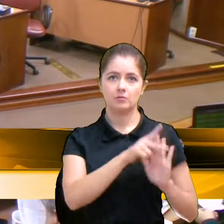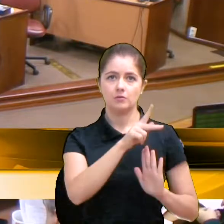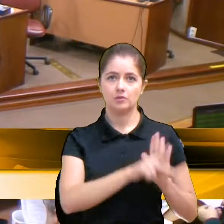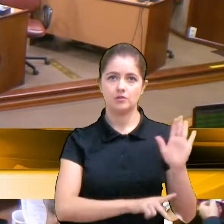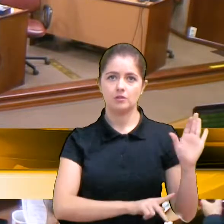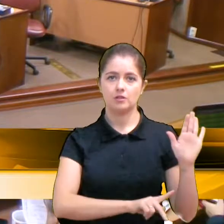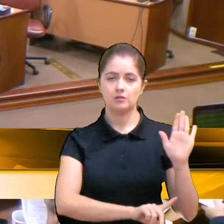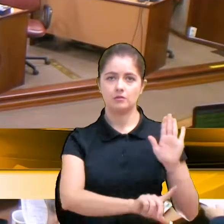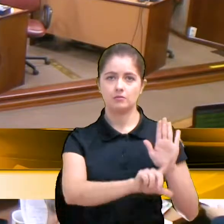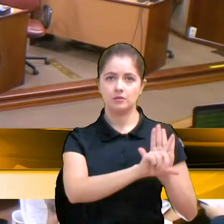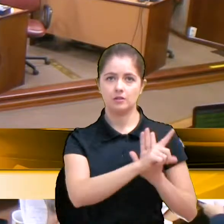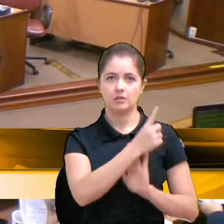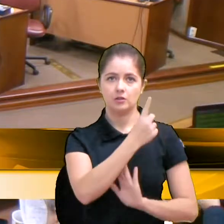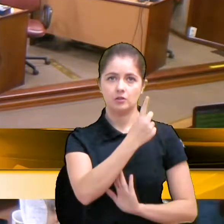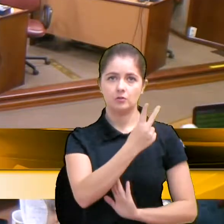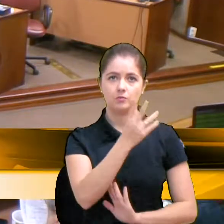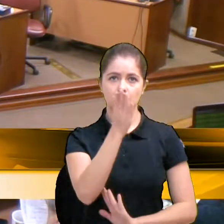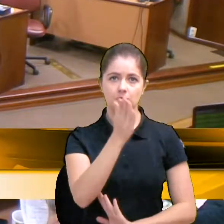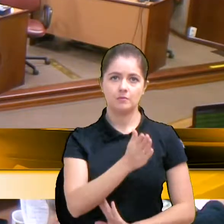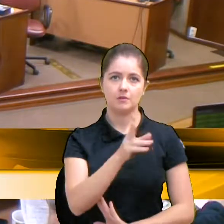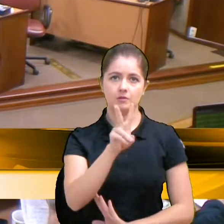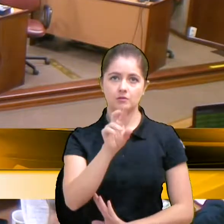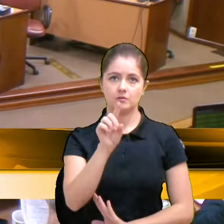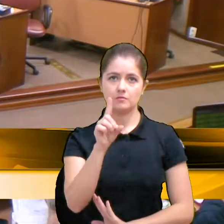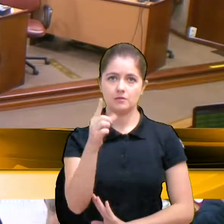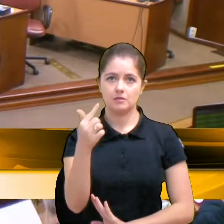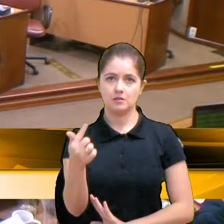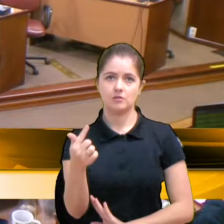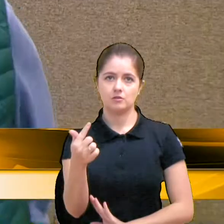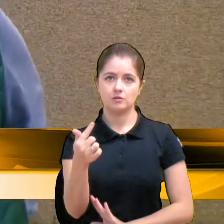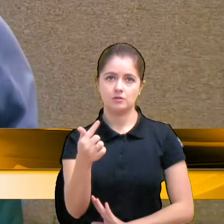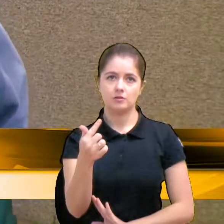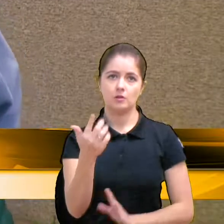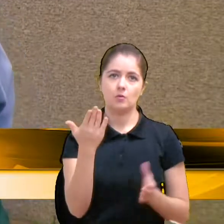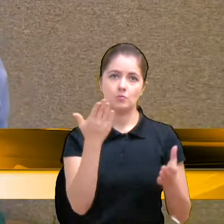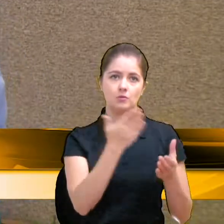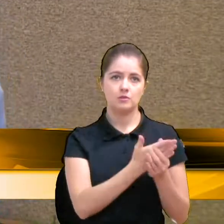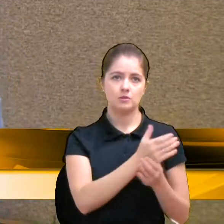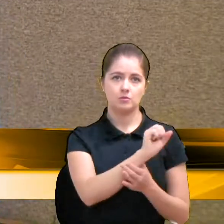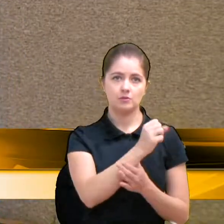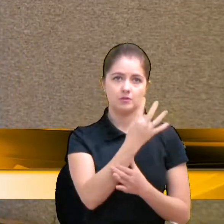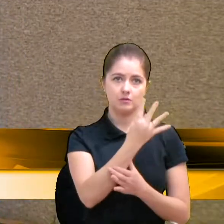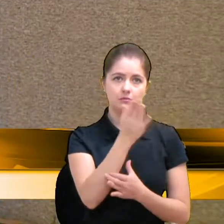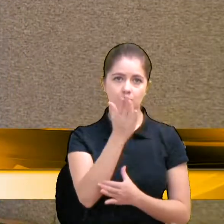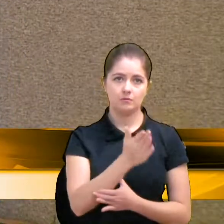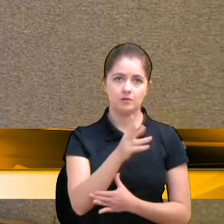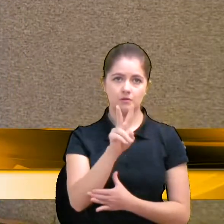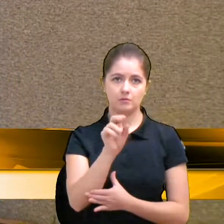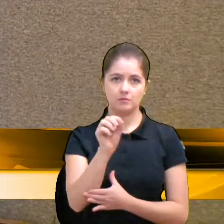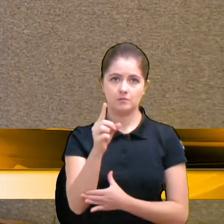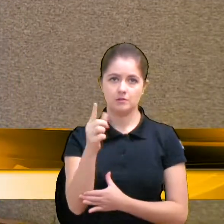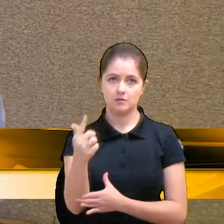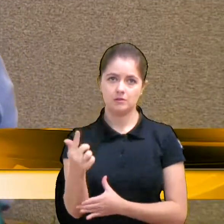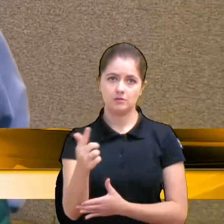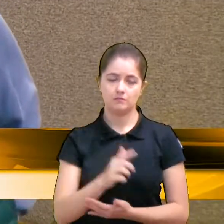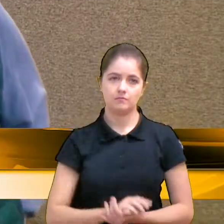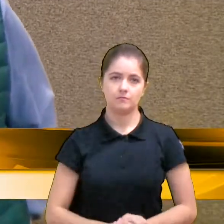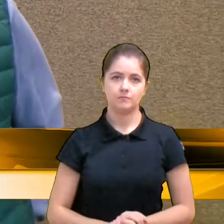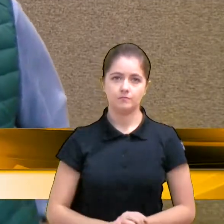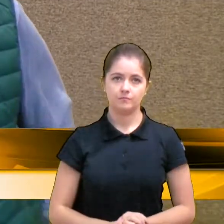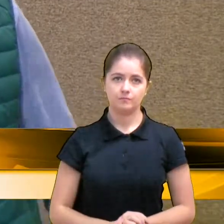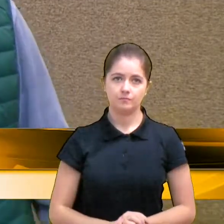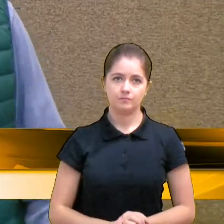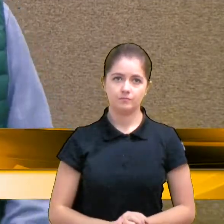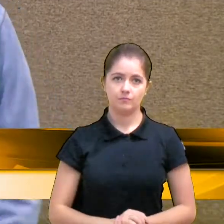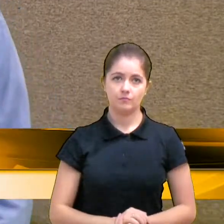número 12/2017, contido no processo número 84/2017. O